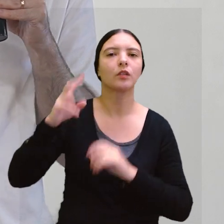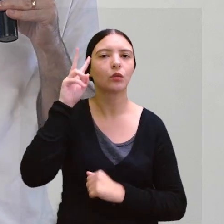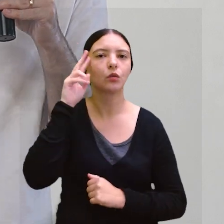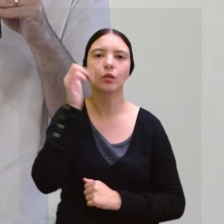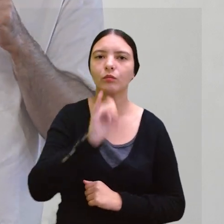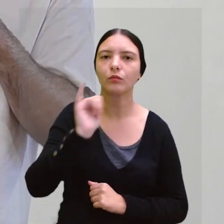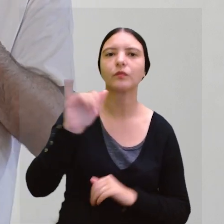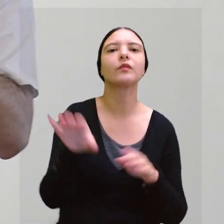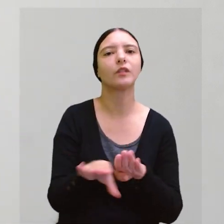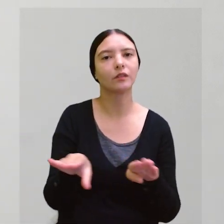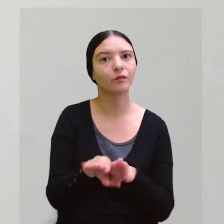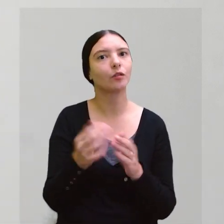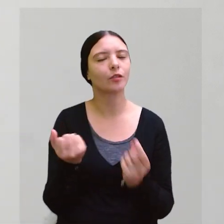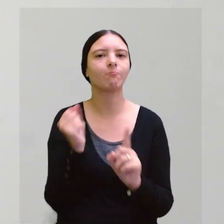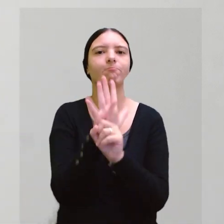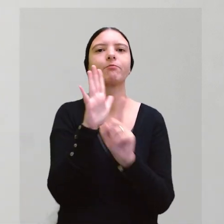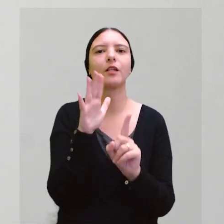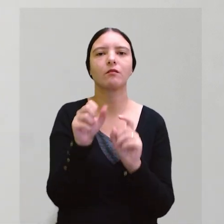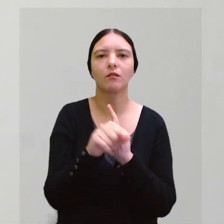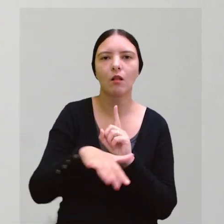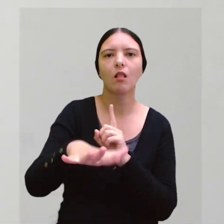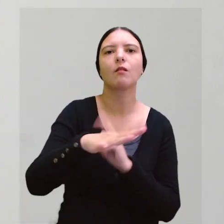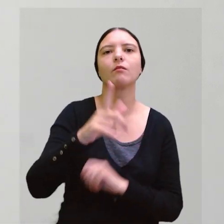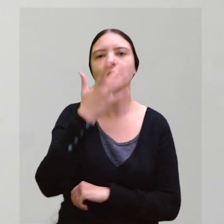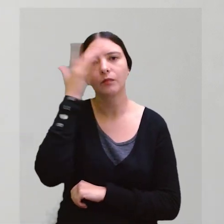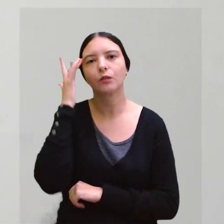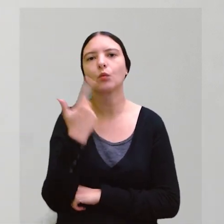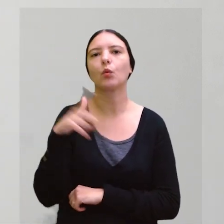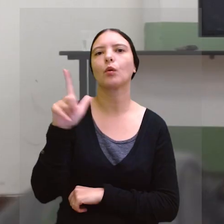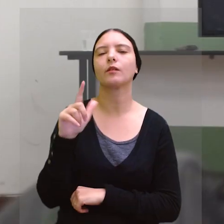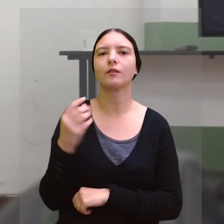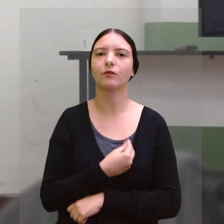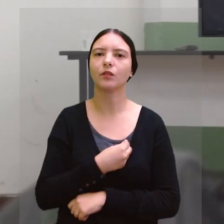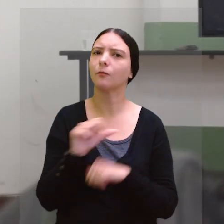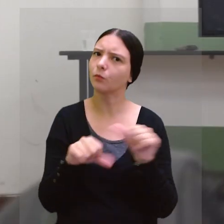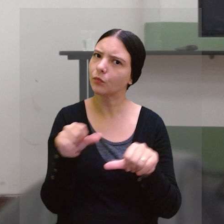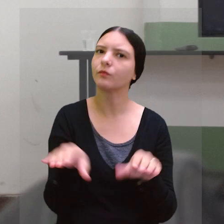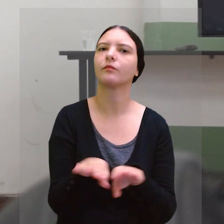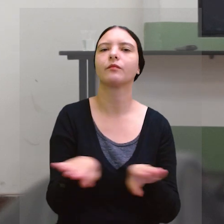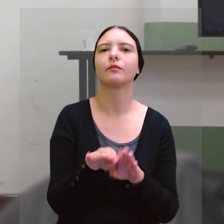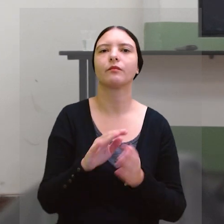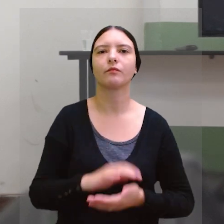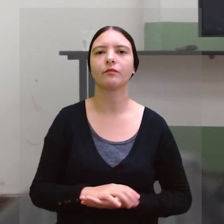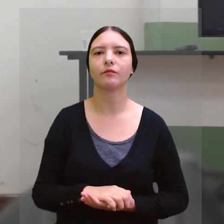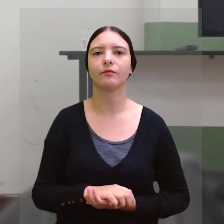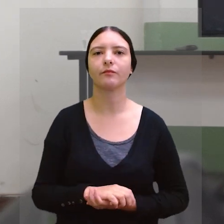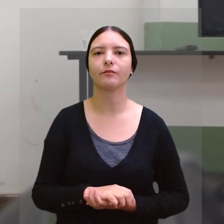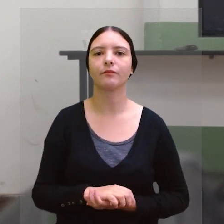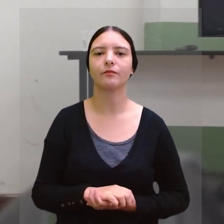no YouTube, você também está impactando sobre as outras pessoas. Também isso muda a vida delas em alguma medida.